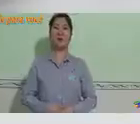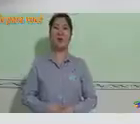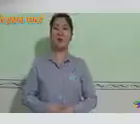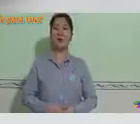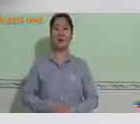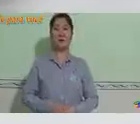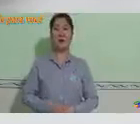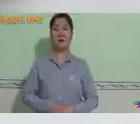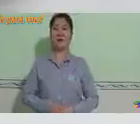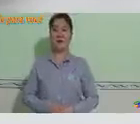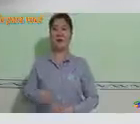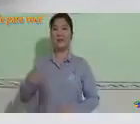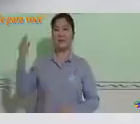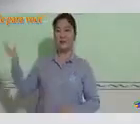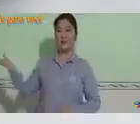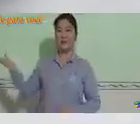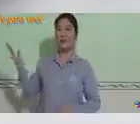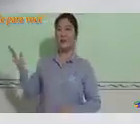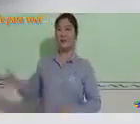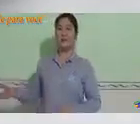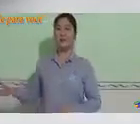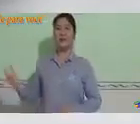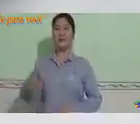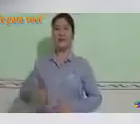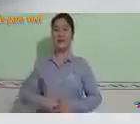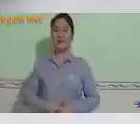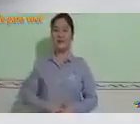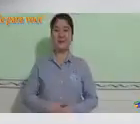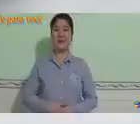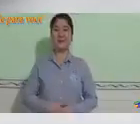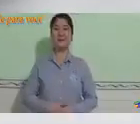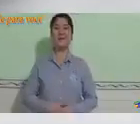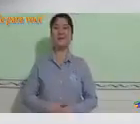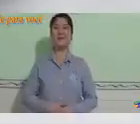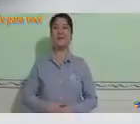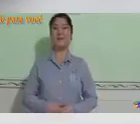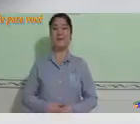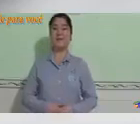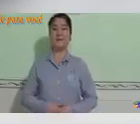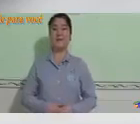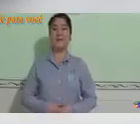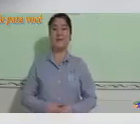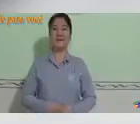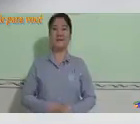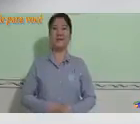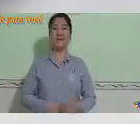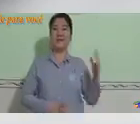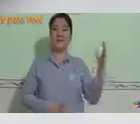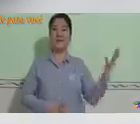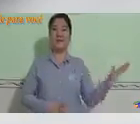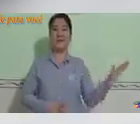fermento natural, vírgula, é um fermento feito com os próprios micro-organismos presentes na farinha. Assim faz-se uma